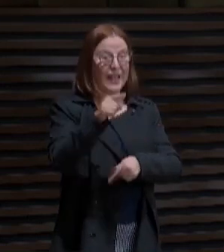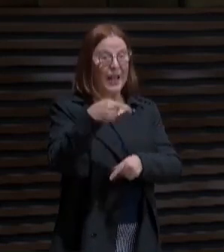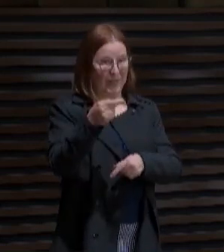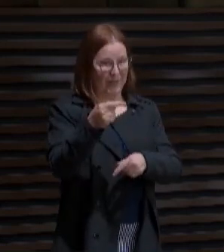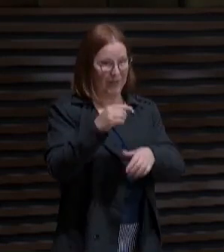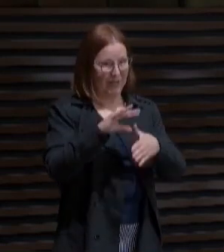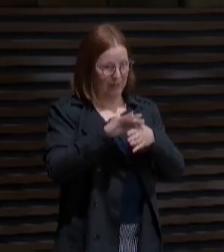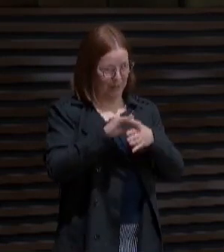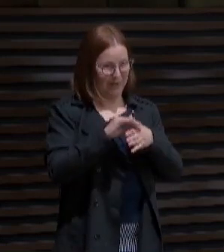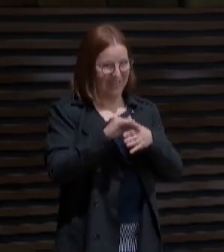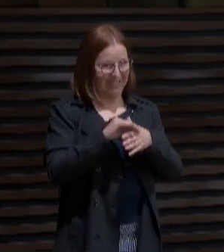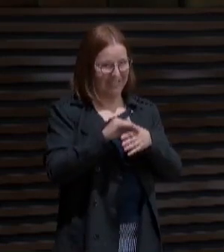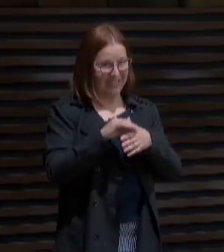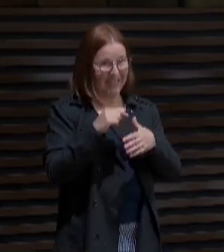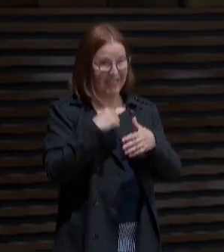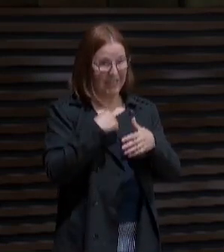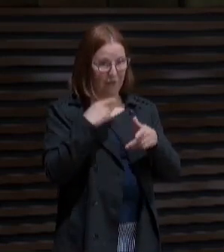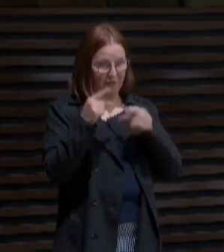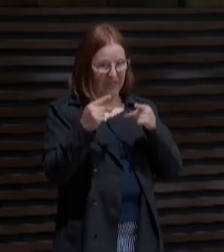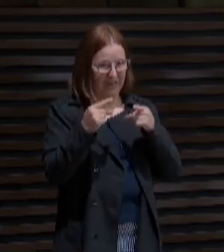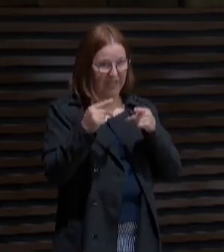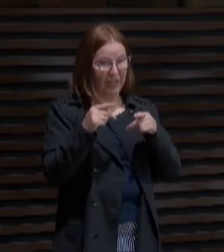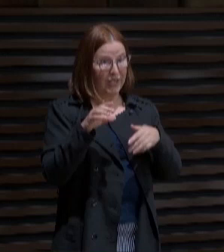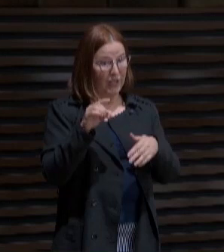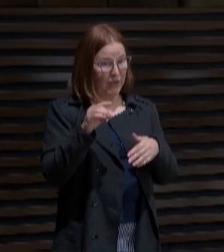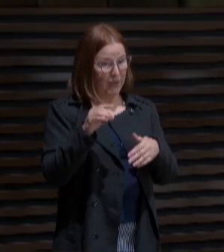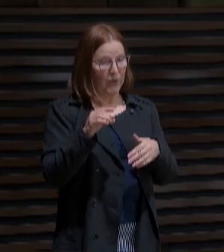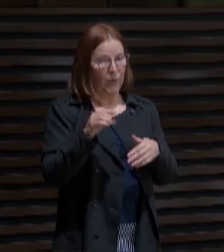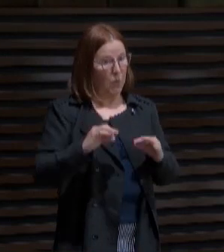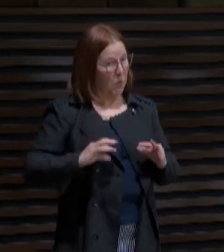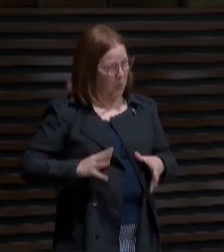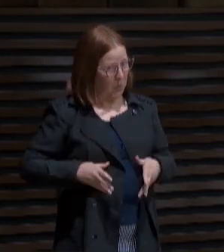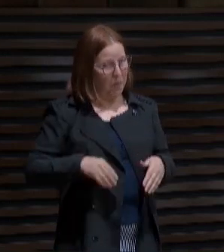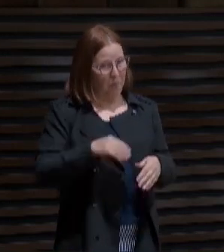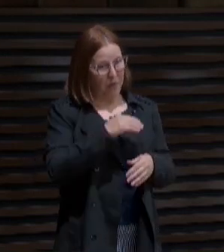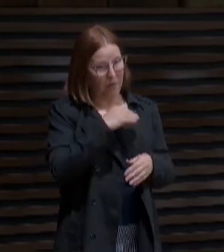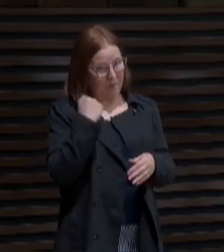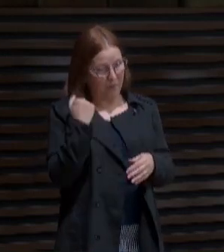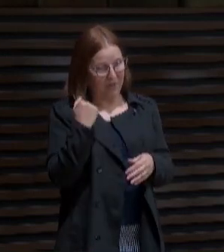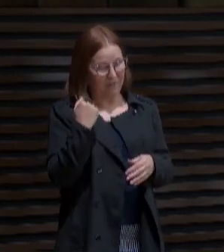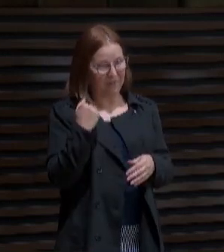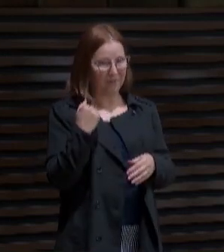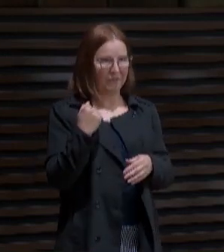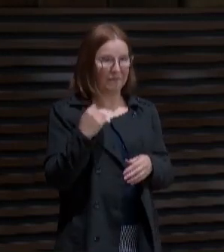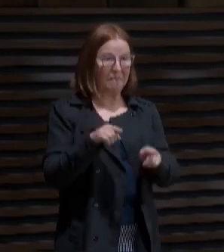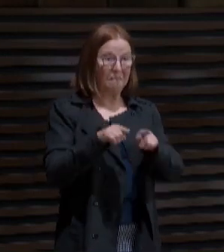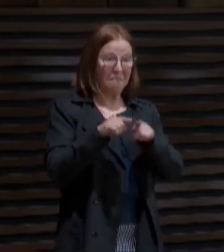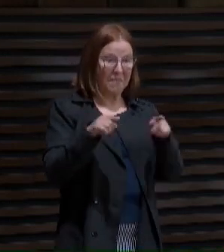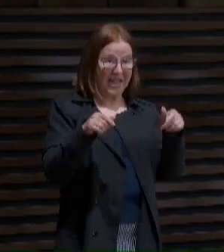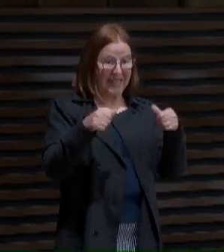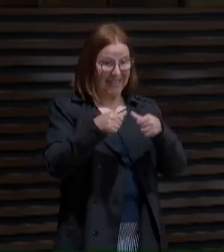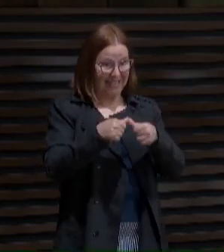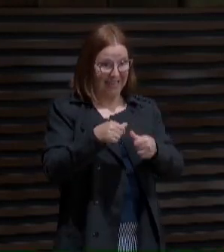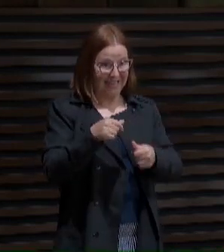a morte do corpo, essa outra praga das pragas, ela também traz uma outra